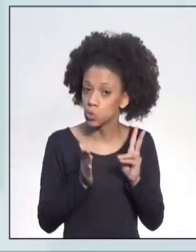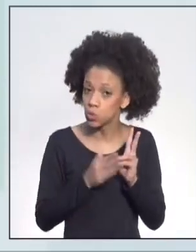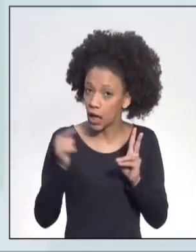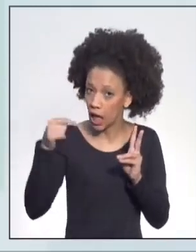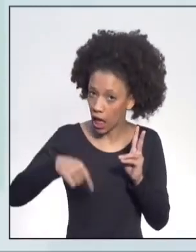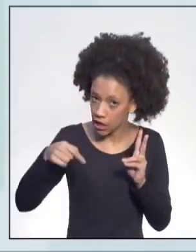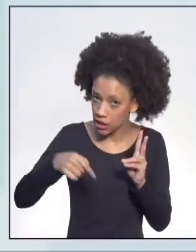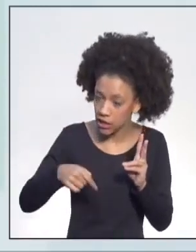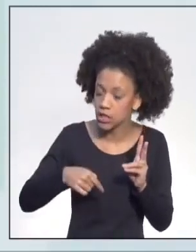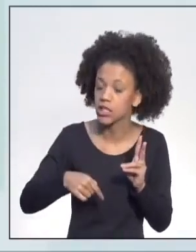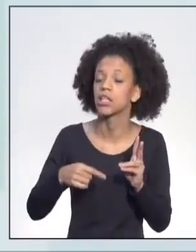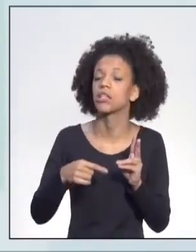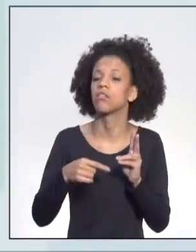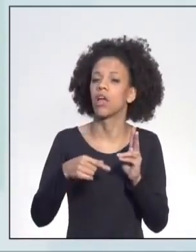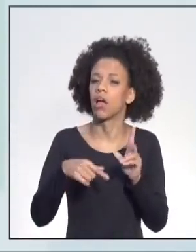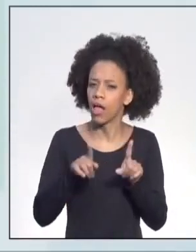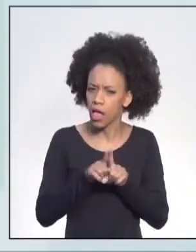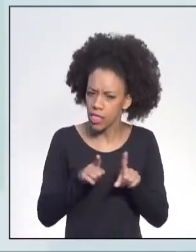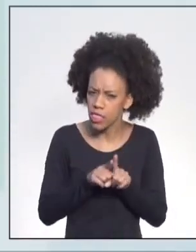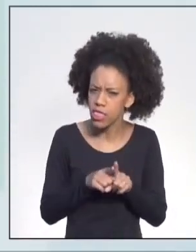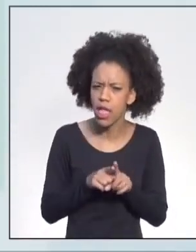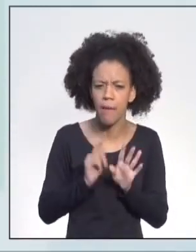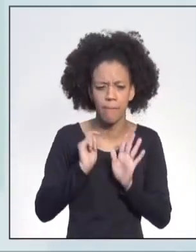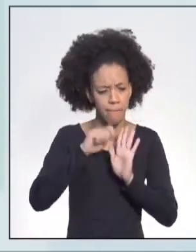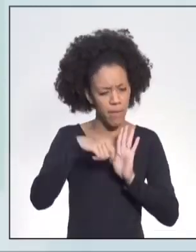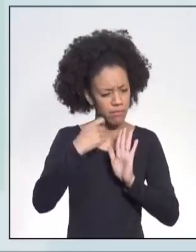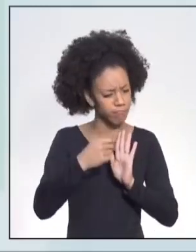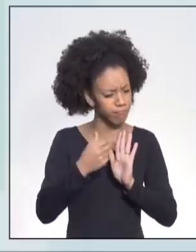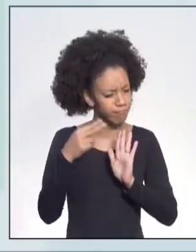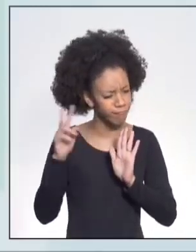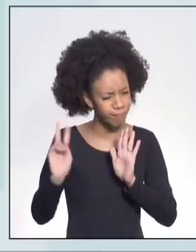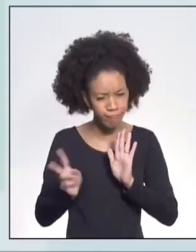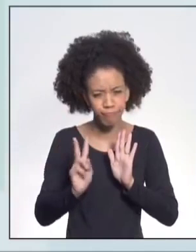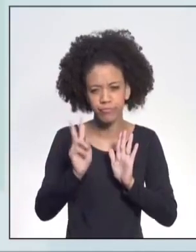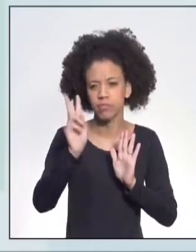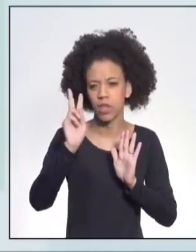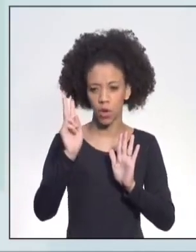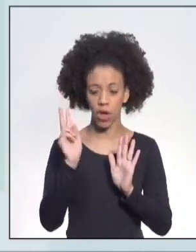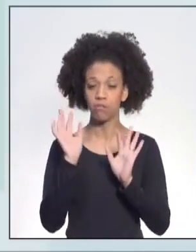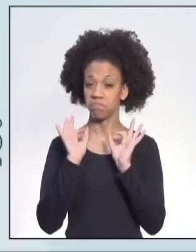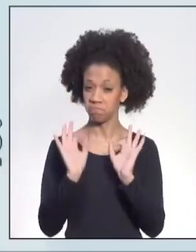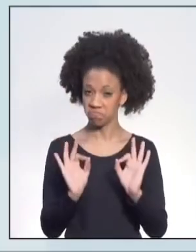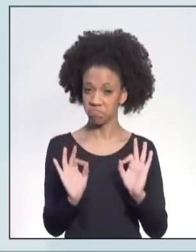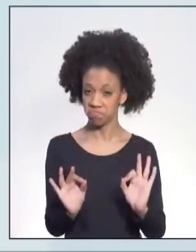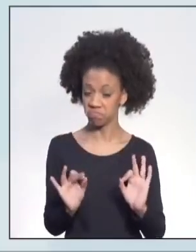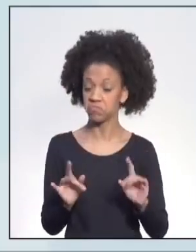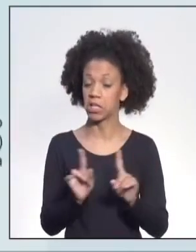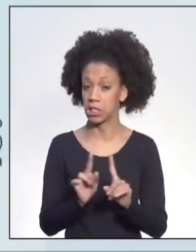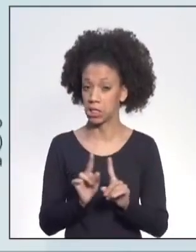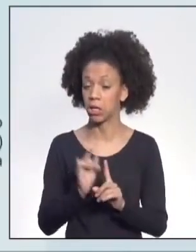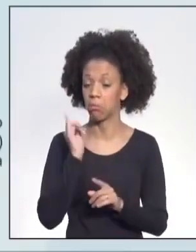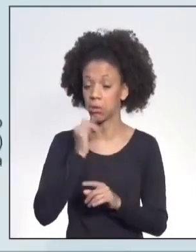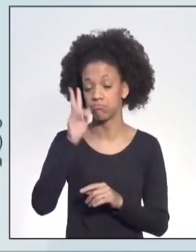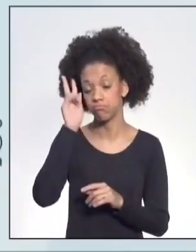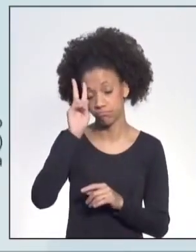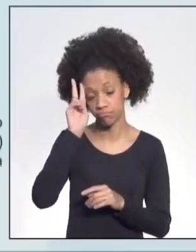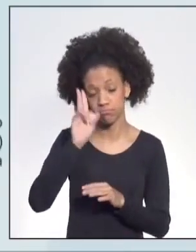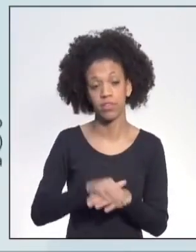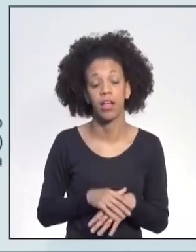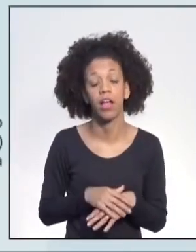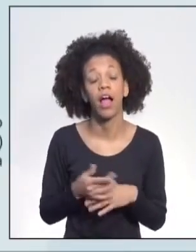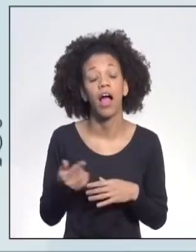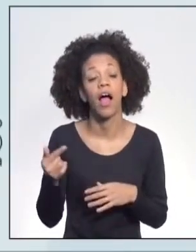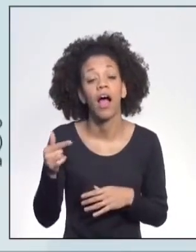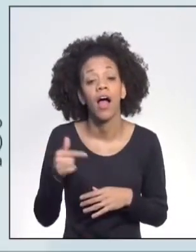da América também deixaram valiosos registros culturais, que contam também a sua história.